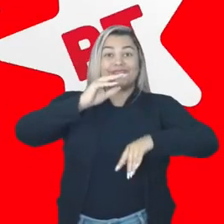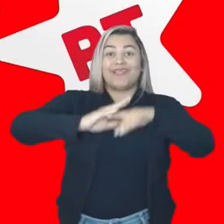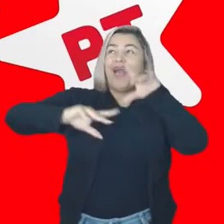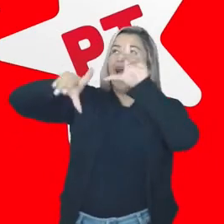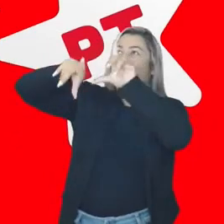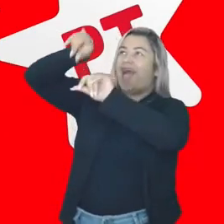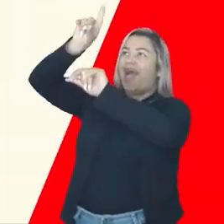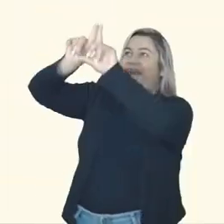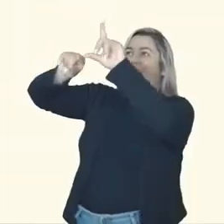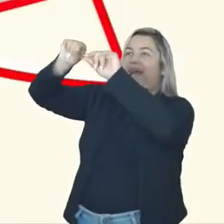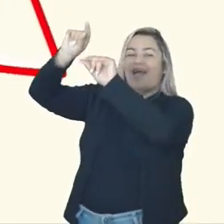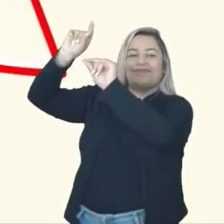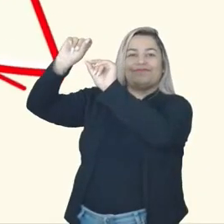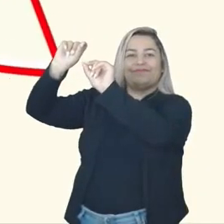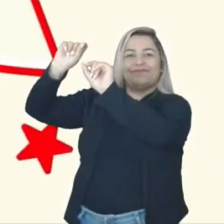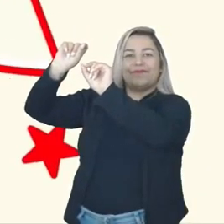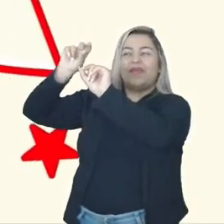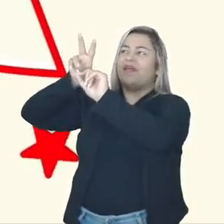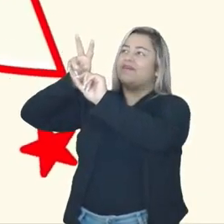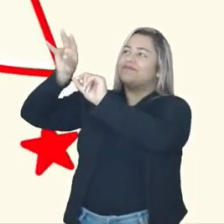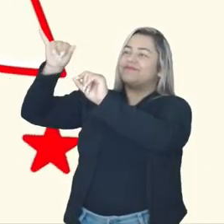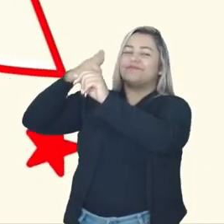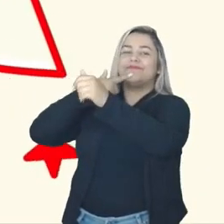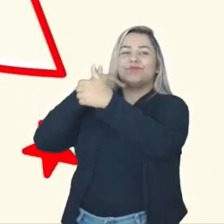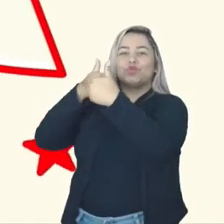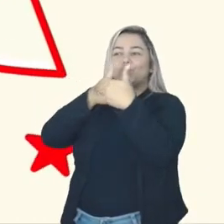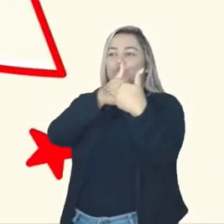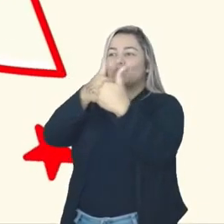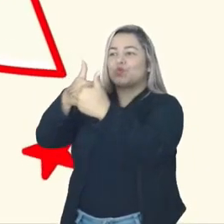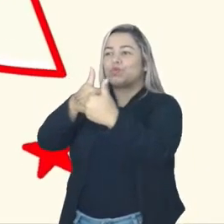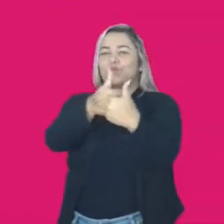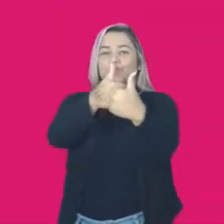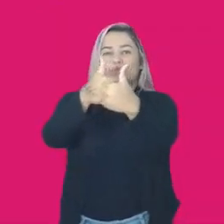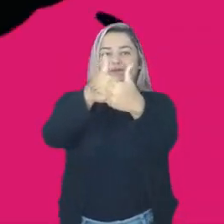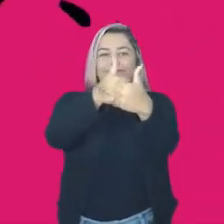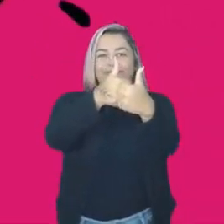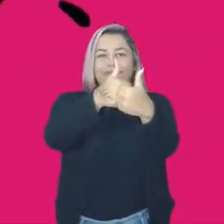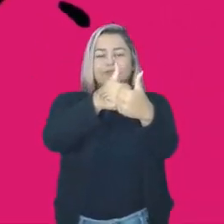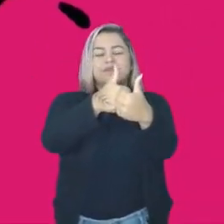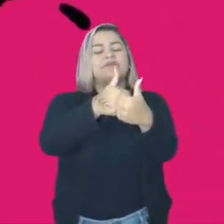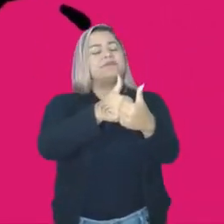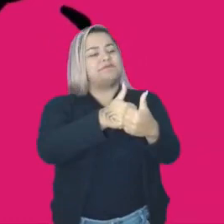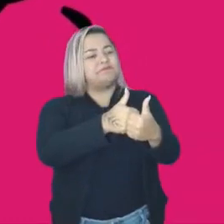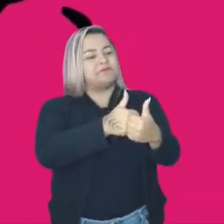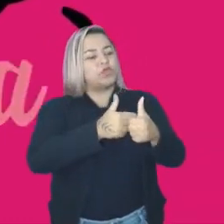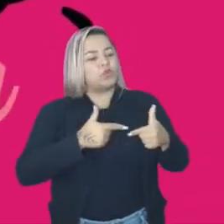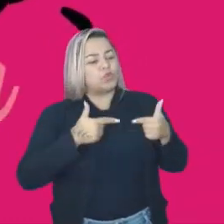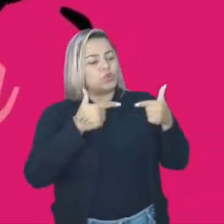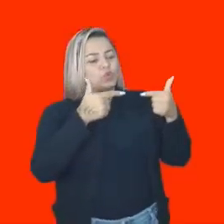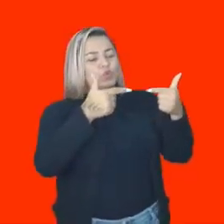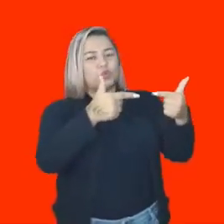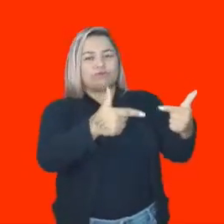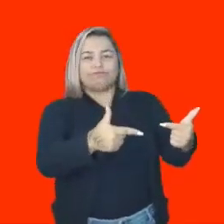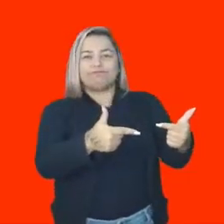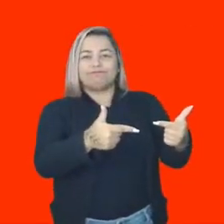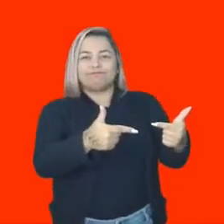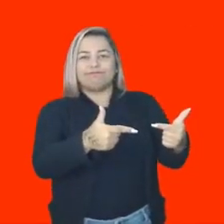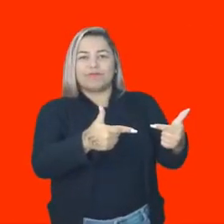ainda brilha, ela é quem vai me guiar. Ser guerreira é minha